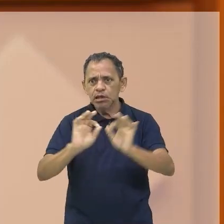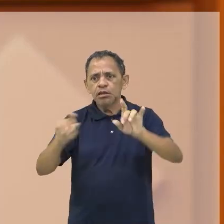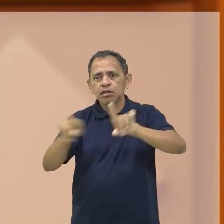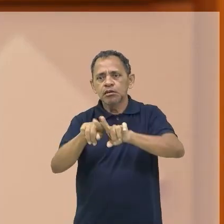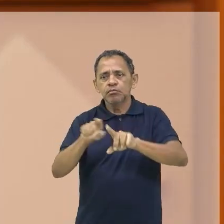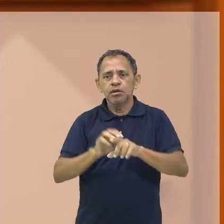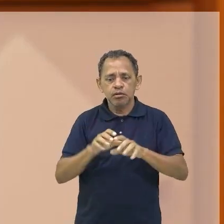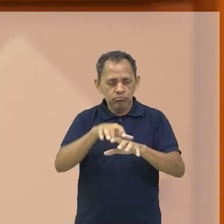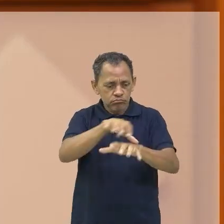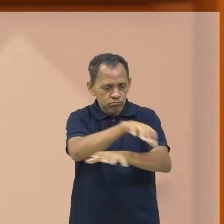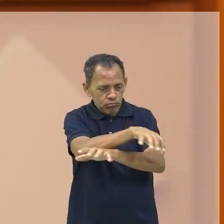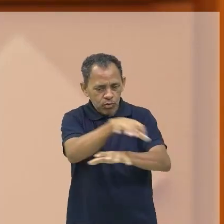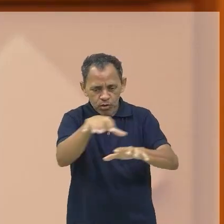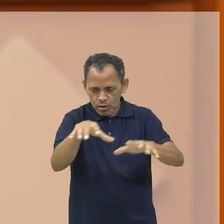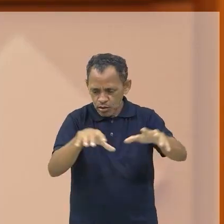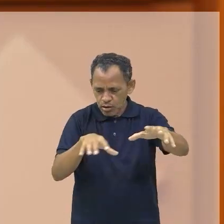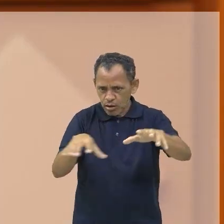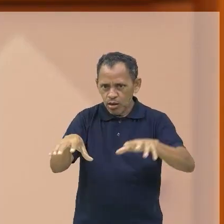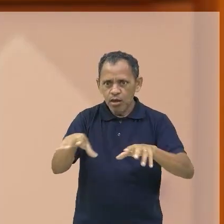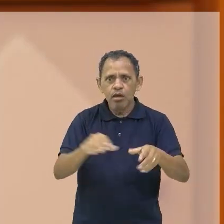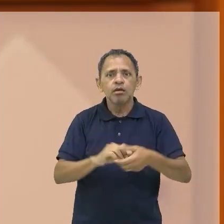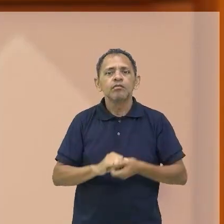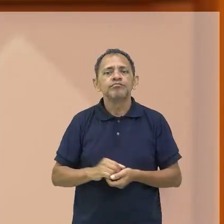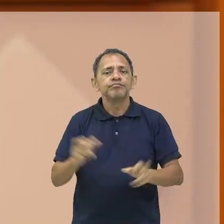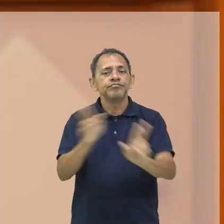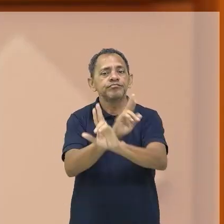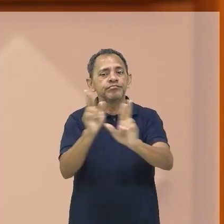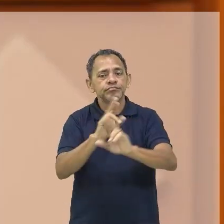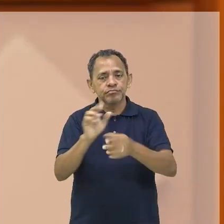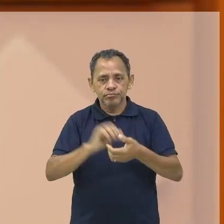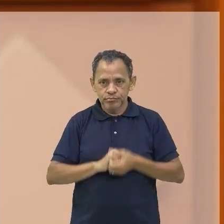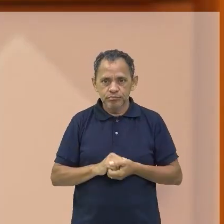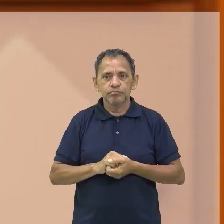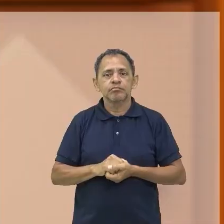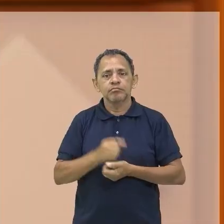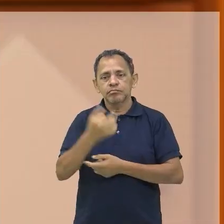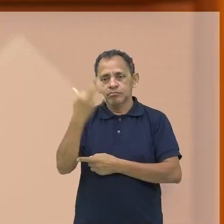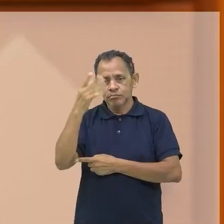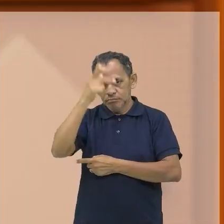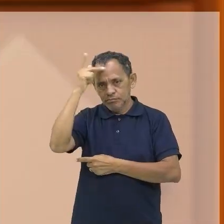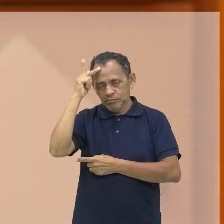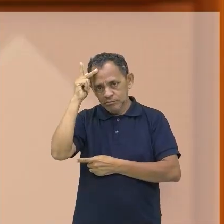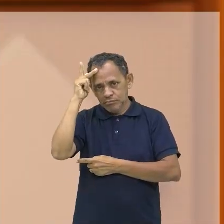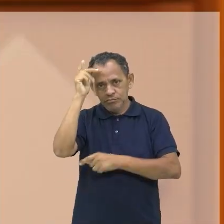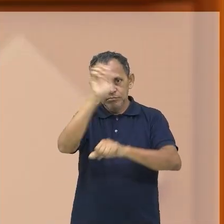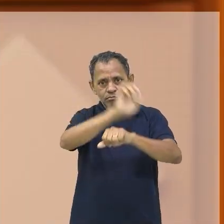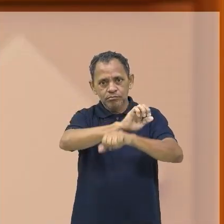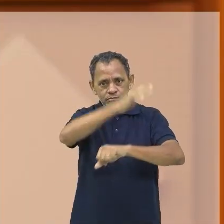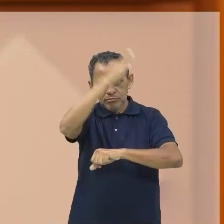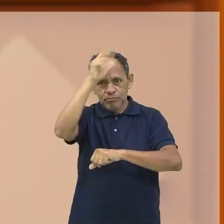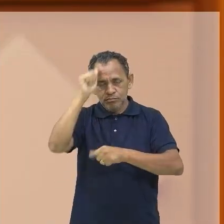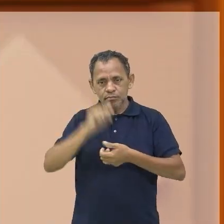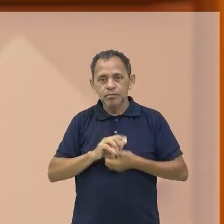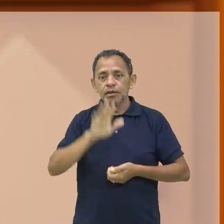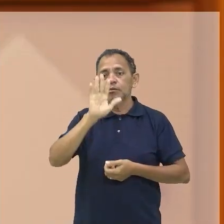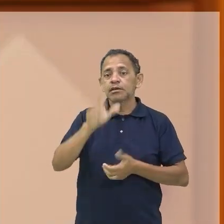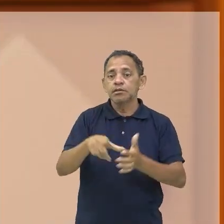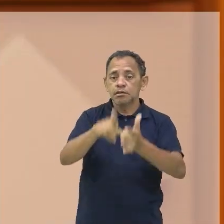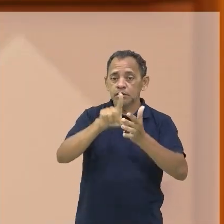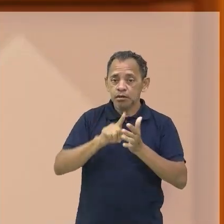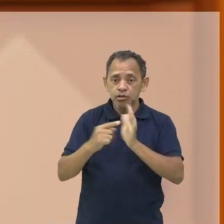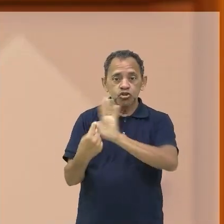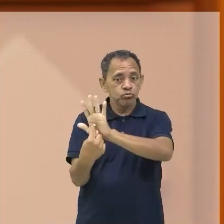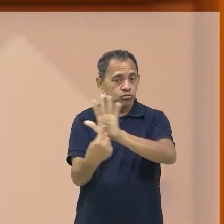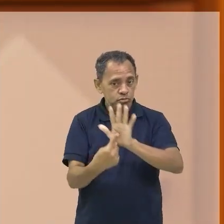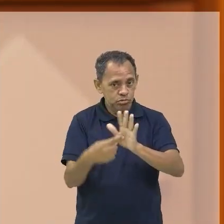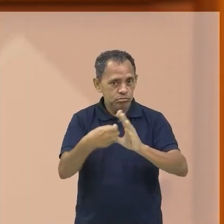outras características relacionadas à demografia do estado do Amazonas. Mas antes de nós trazermos, né,